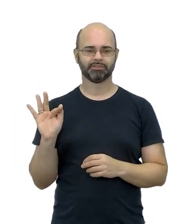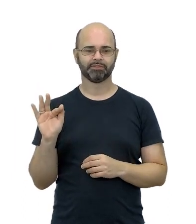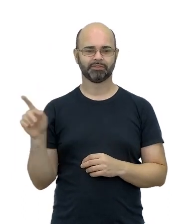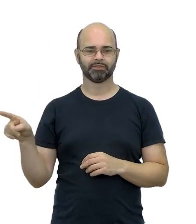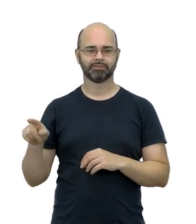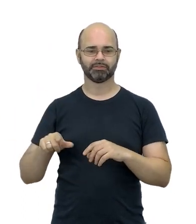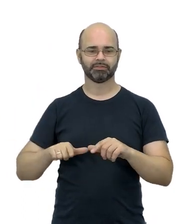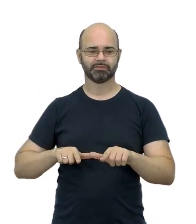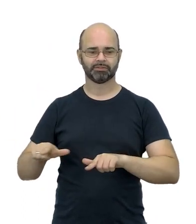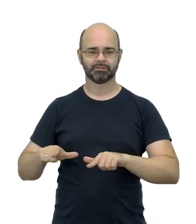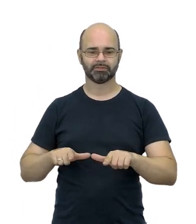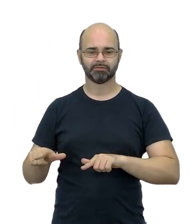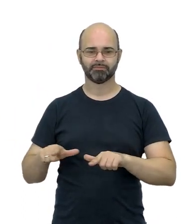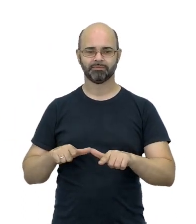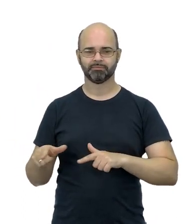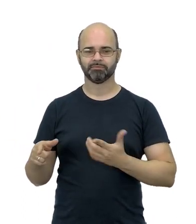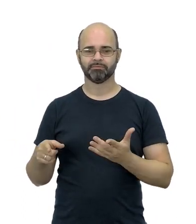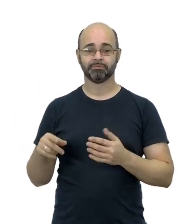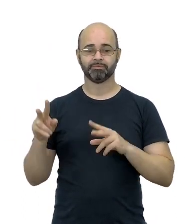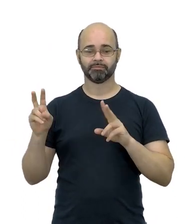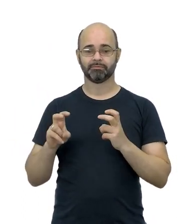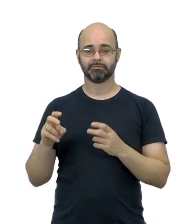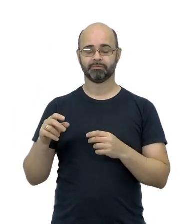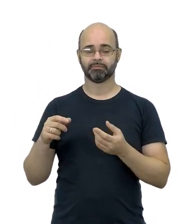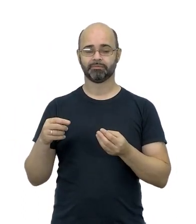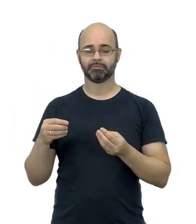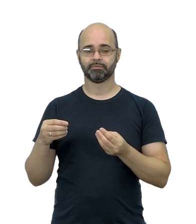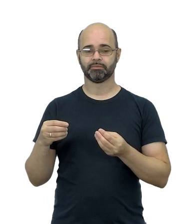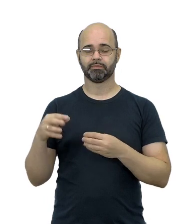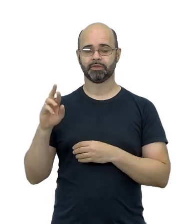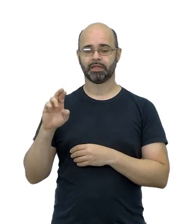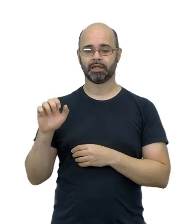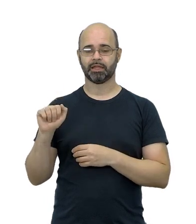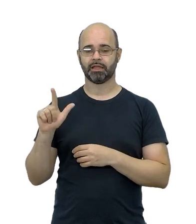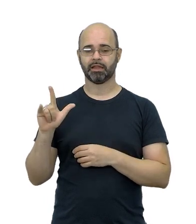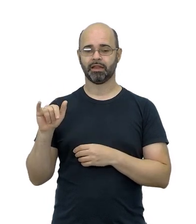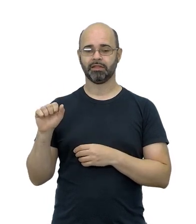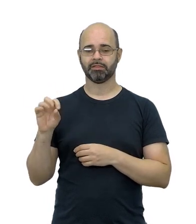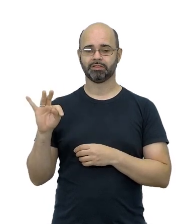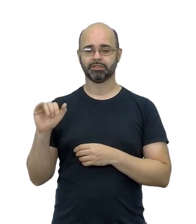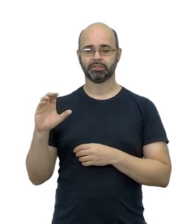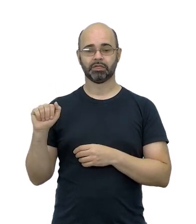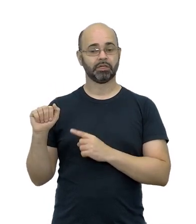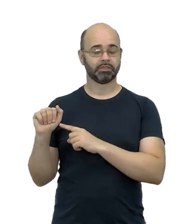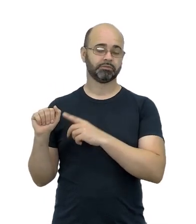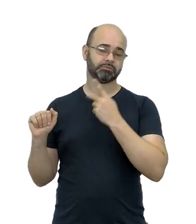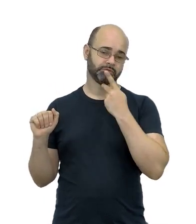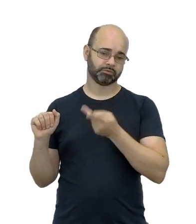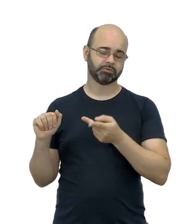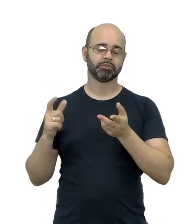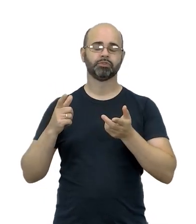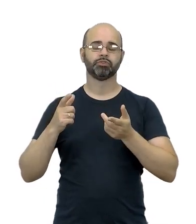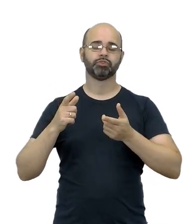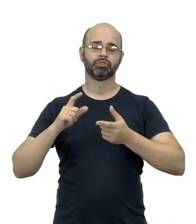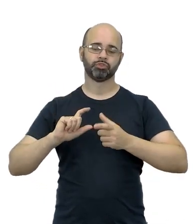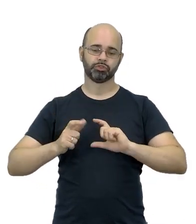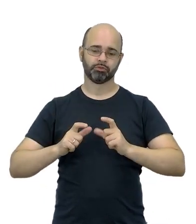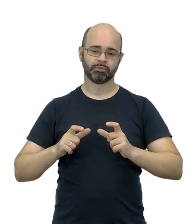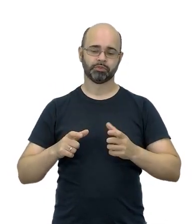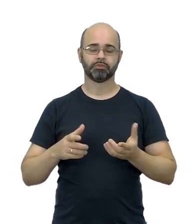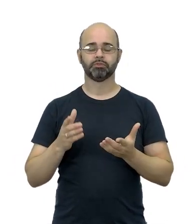com uma matemática chamada realística, ele indica que a geometria ela está dividida em dois grupos,